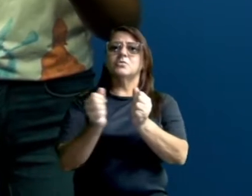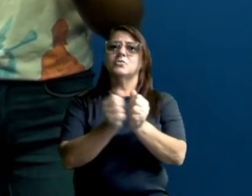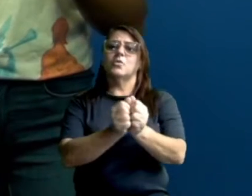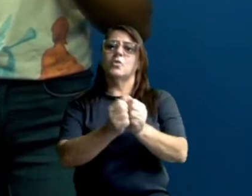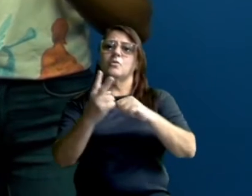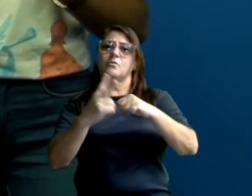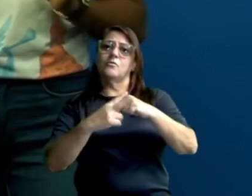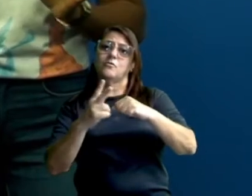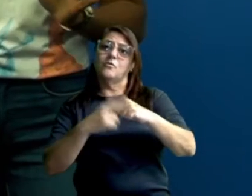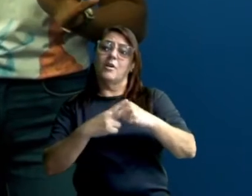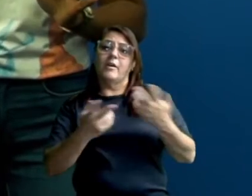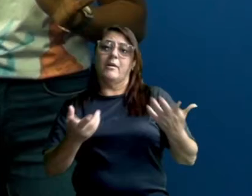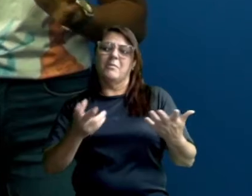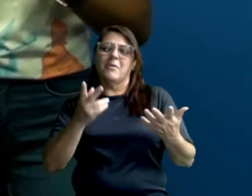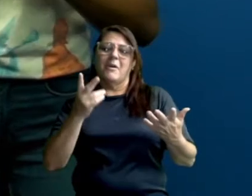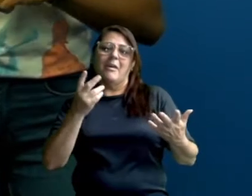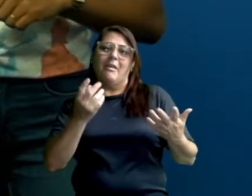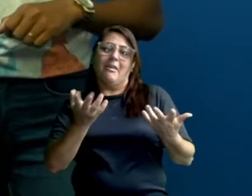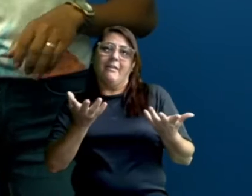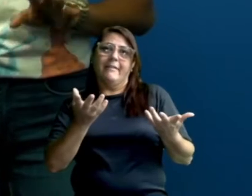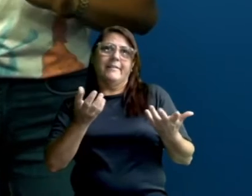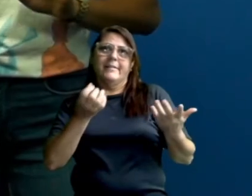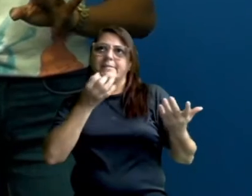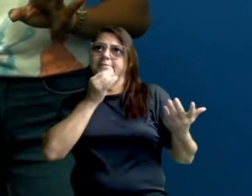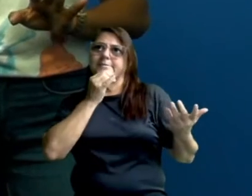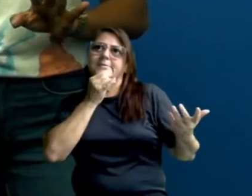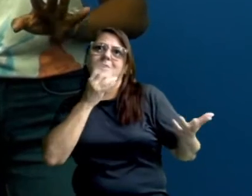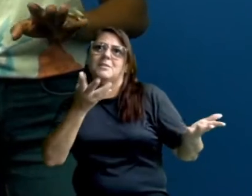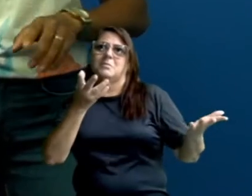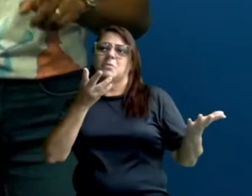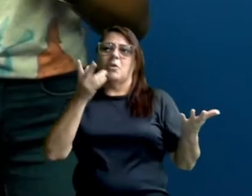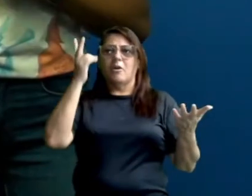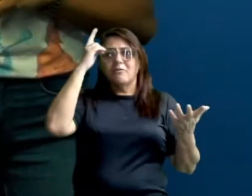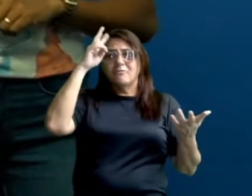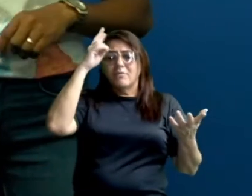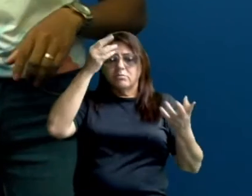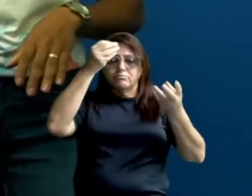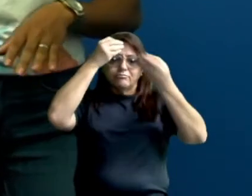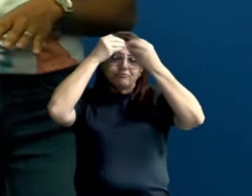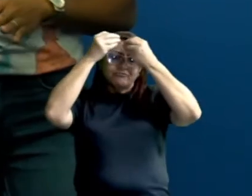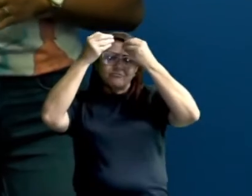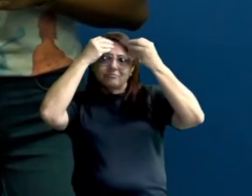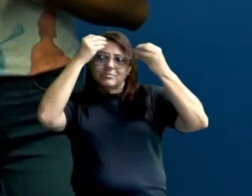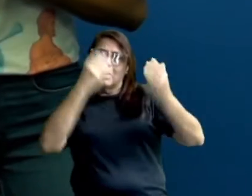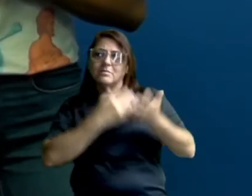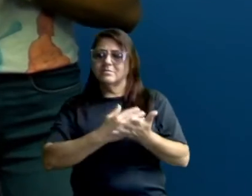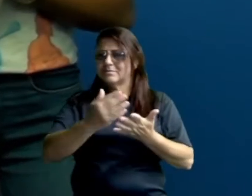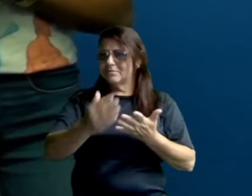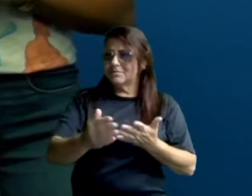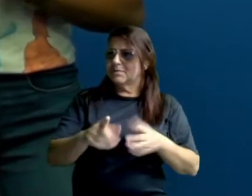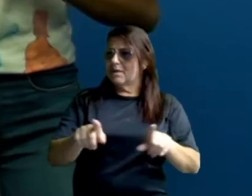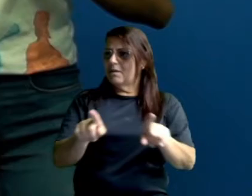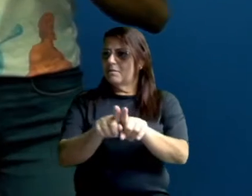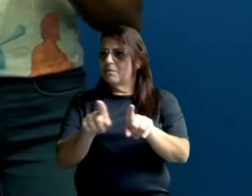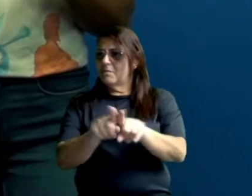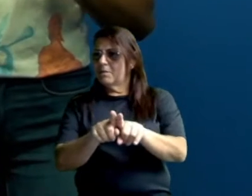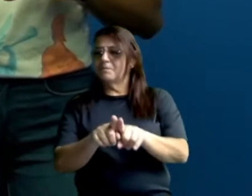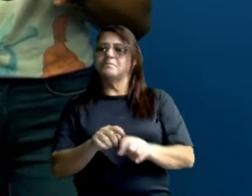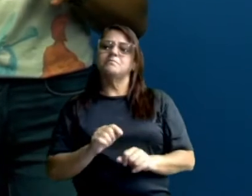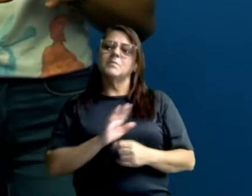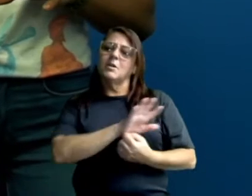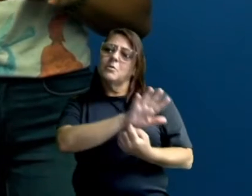como um verbo de bolso, digamos assim. Tá bom? Nós vamos saber mais. Acompanha. Nós temos aqui